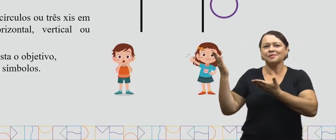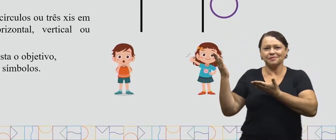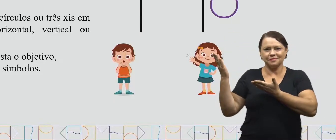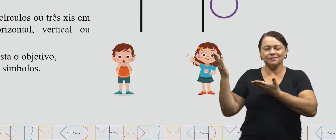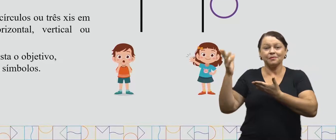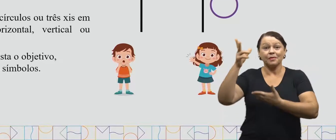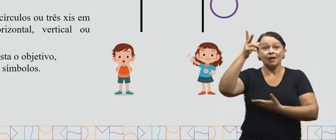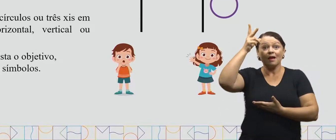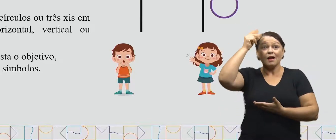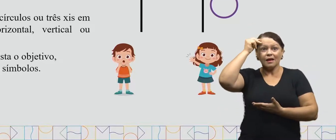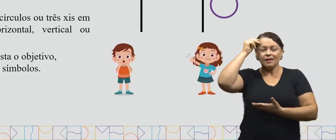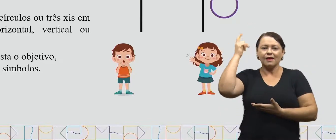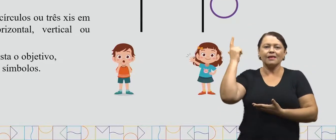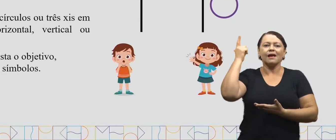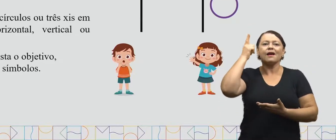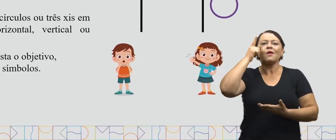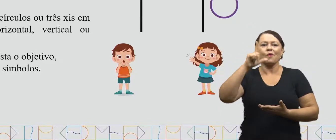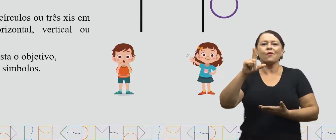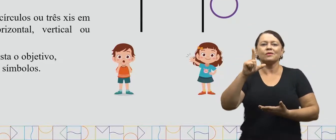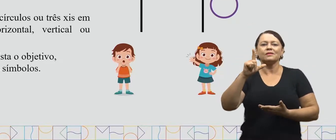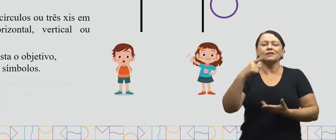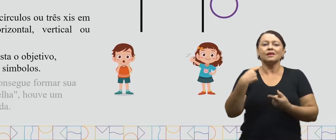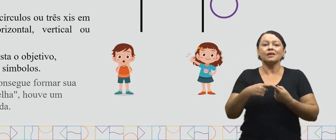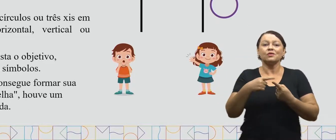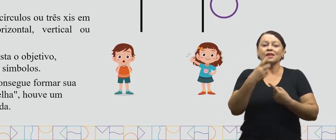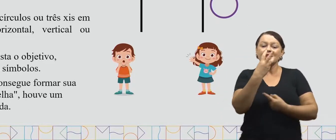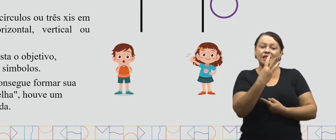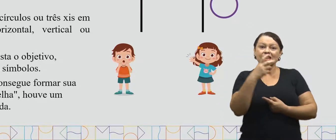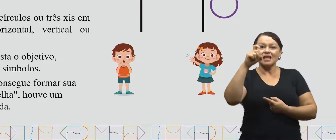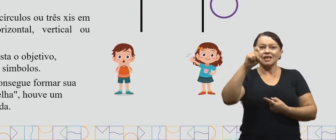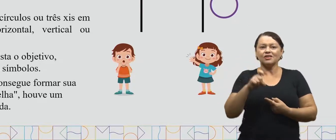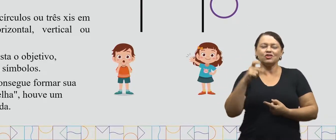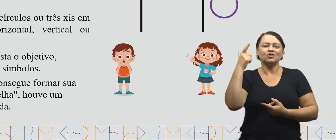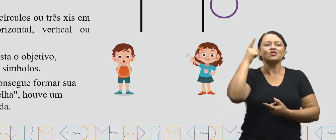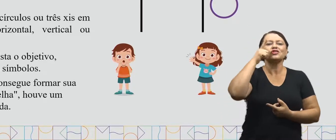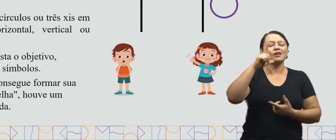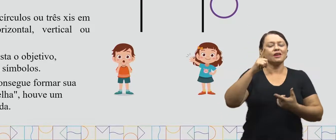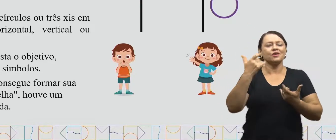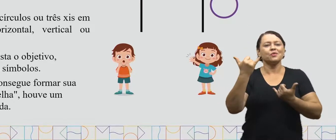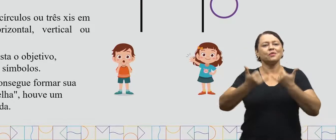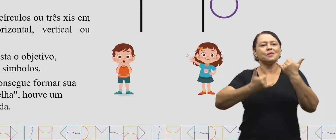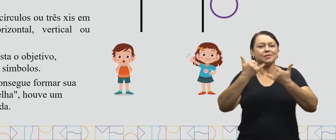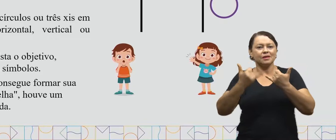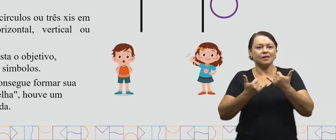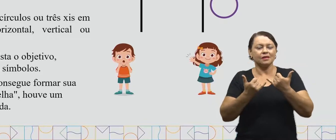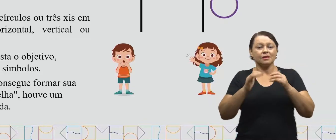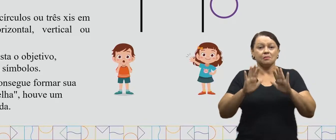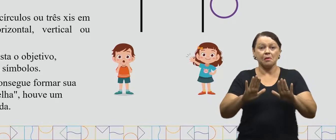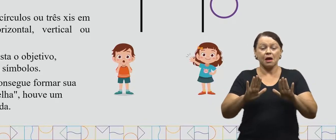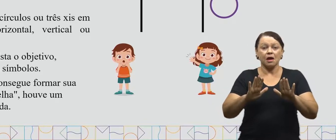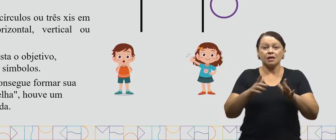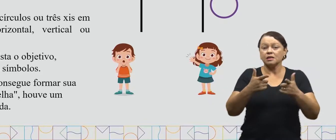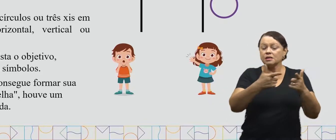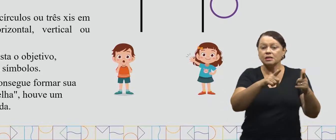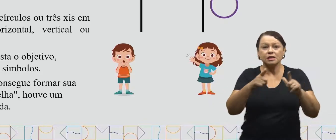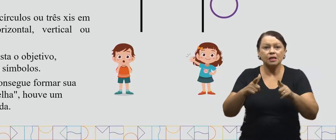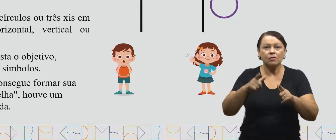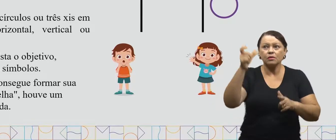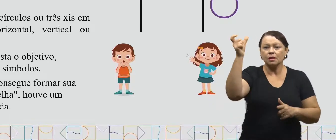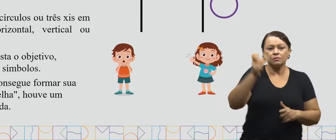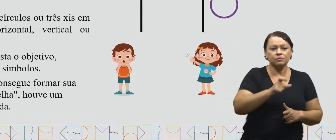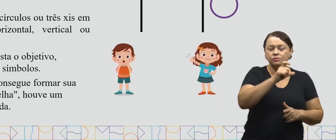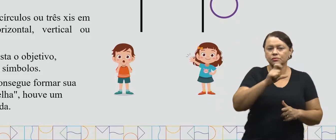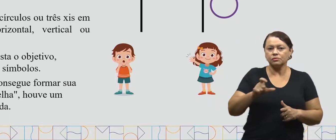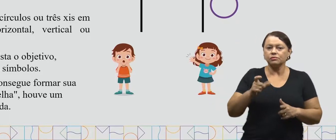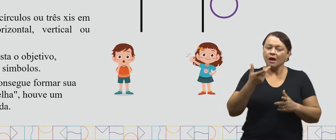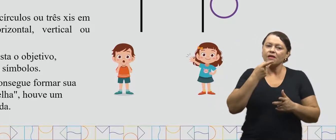marcou os 3x, ganhou a partida. Quando nenhum jogador consegue formar sua sequência, diz-se que deu